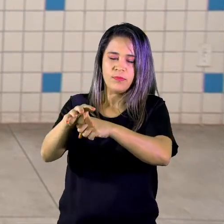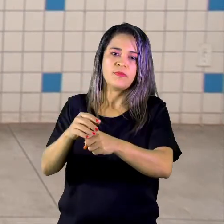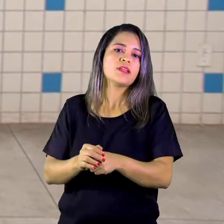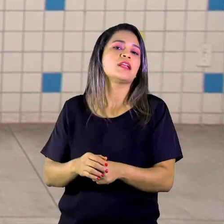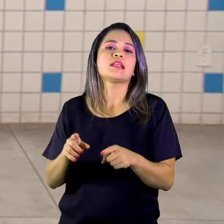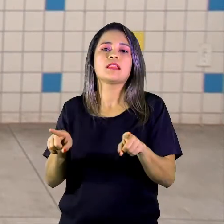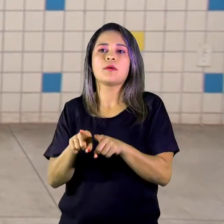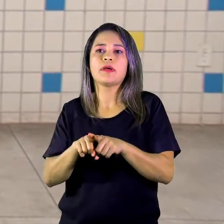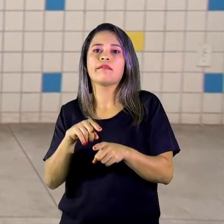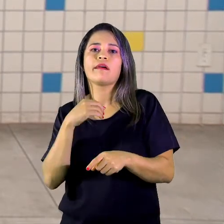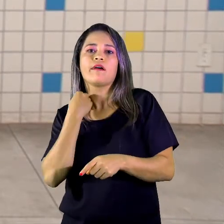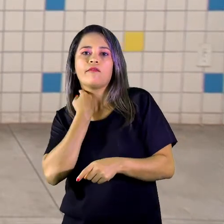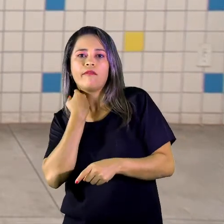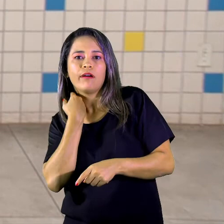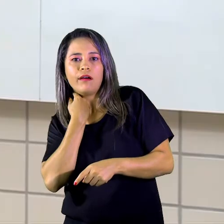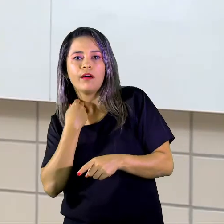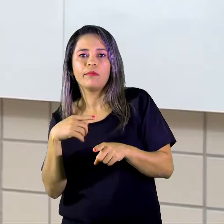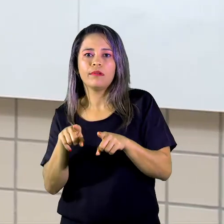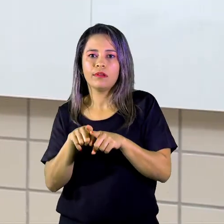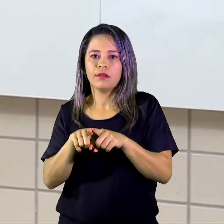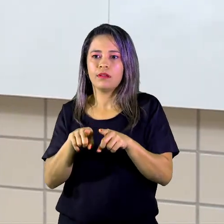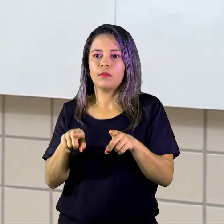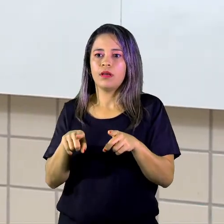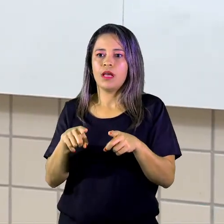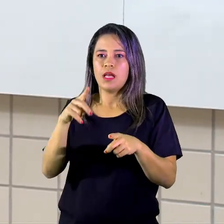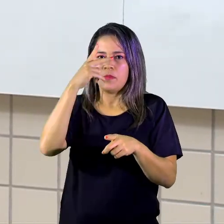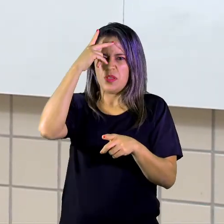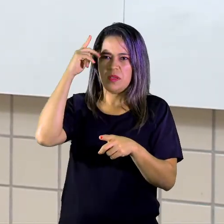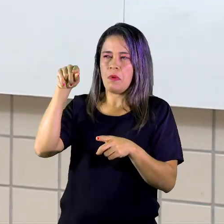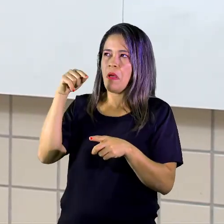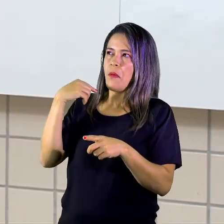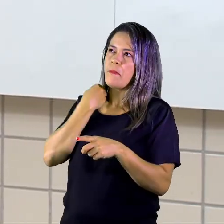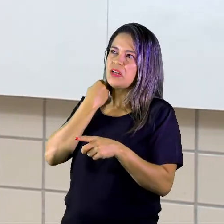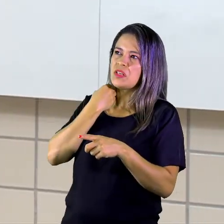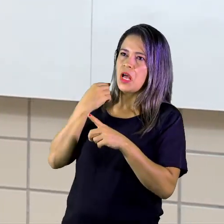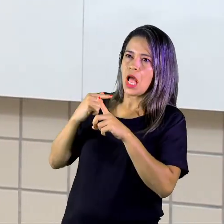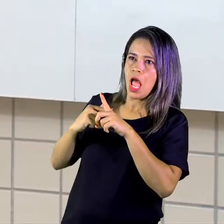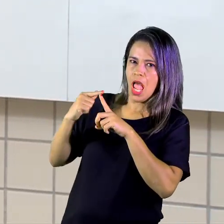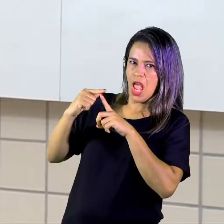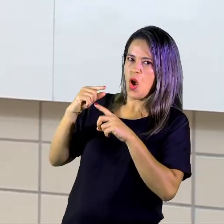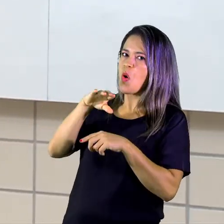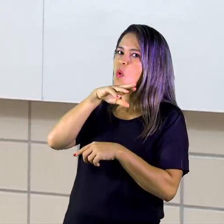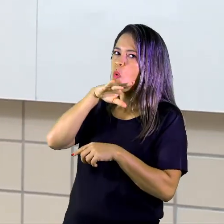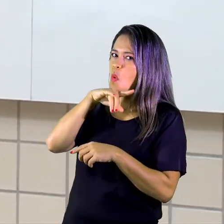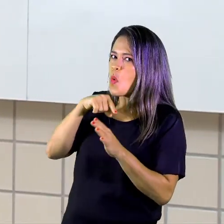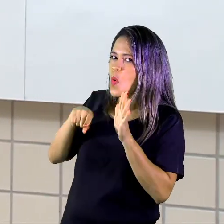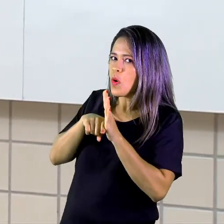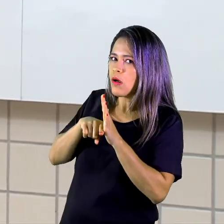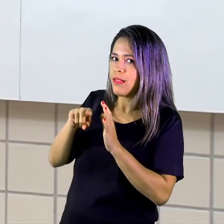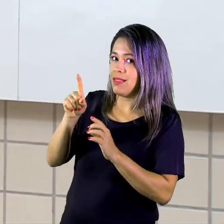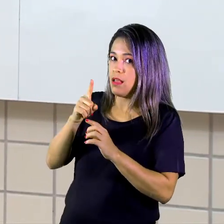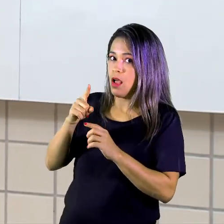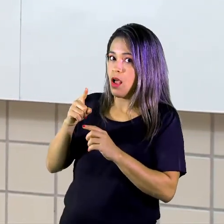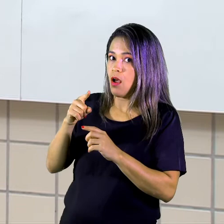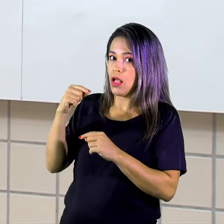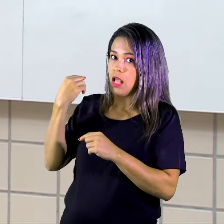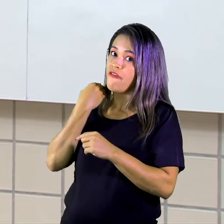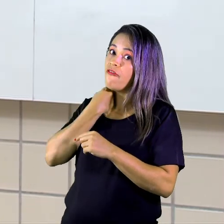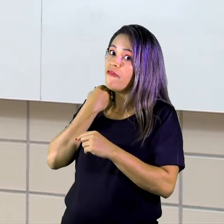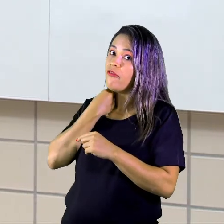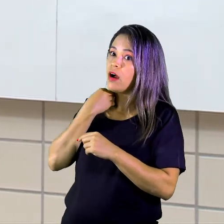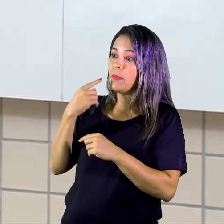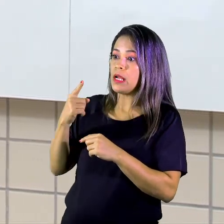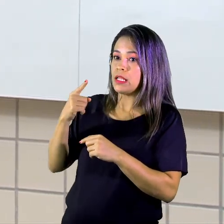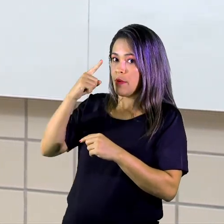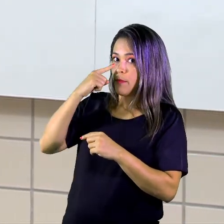febre, que para muitas pessoas, pensa que a febre é algo negativo. Não é. A febre é um alerta que o corpo